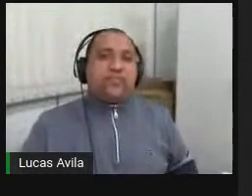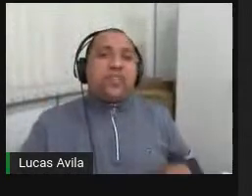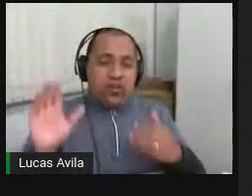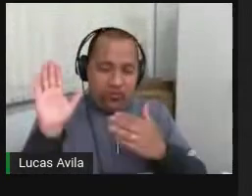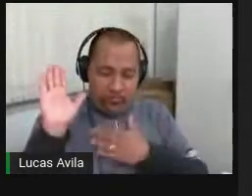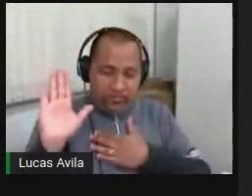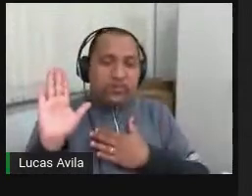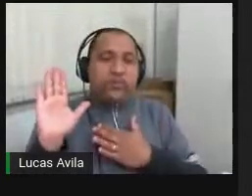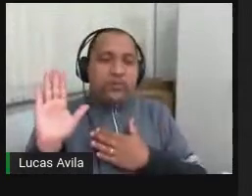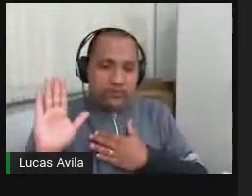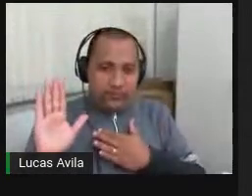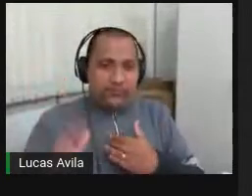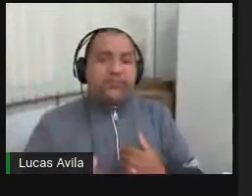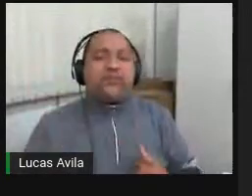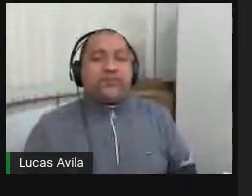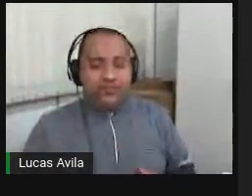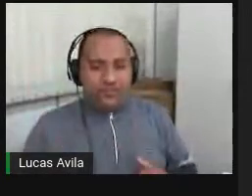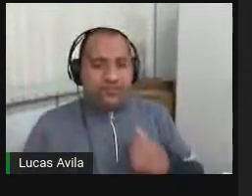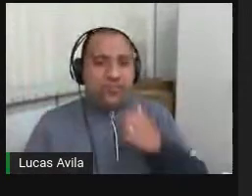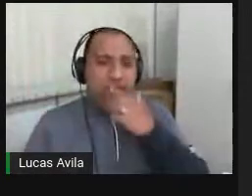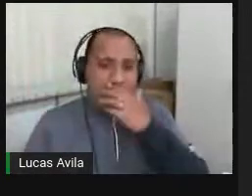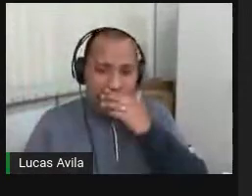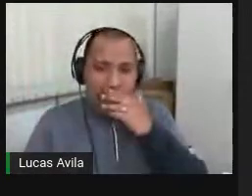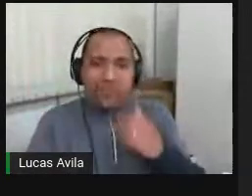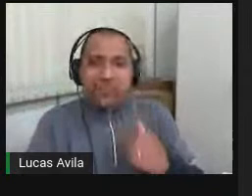participação de juro.